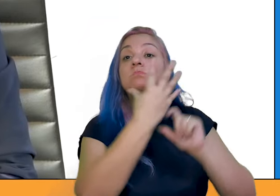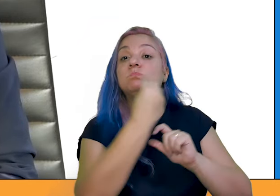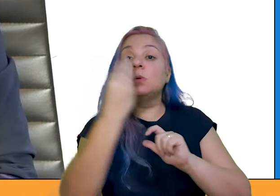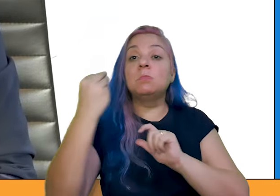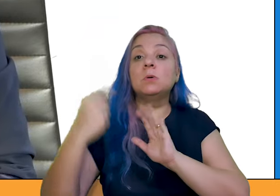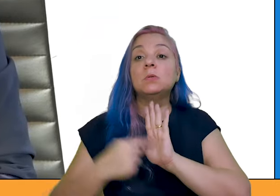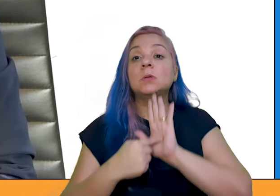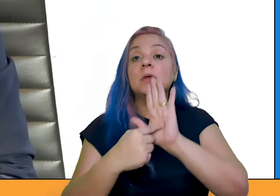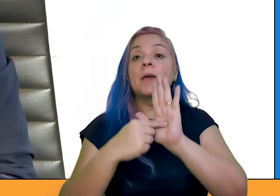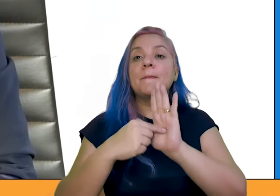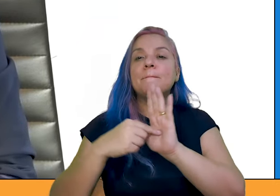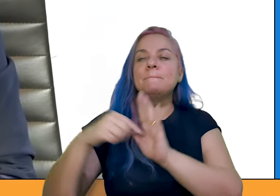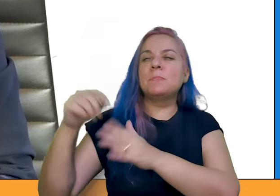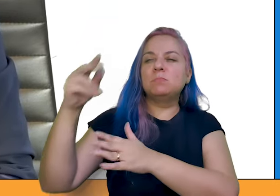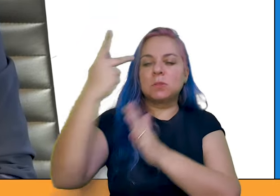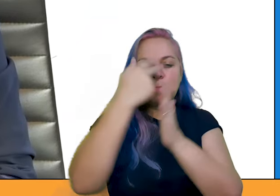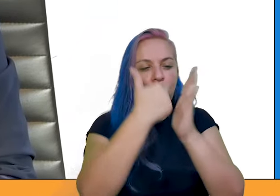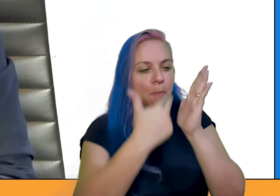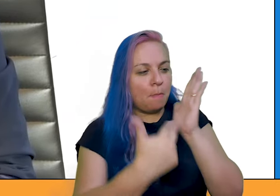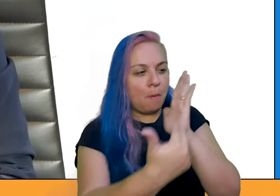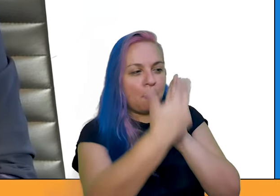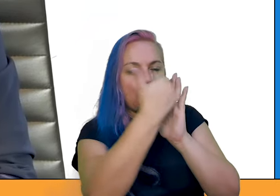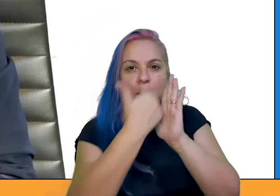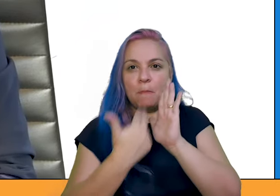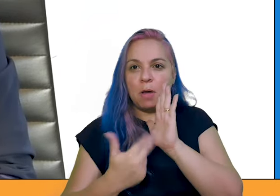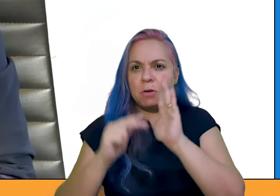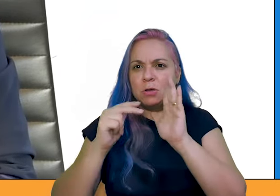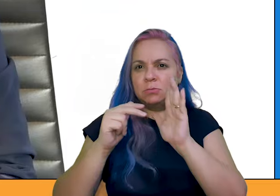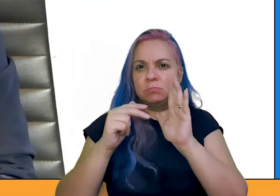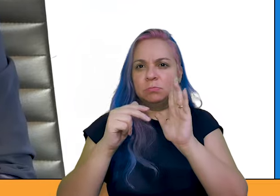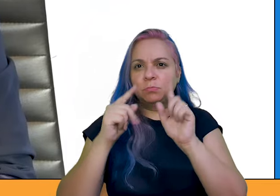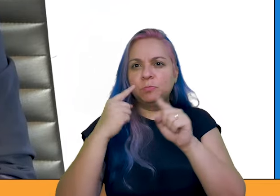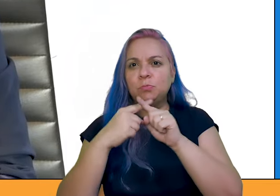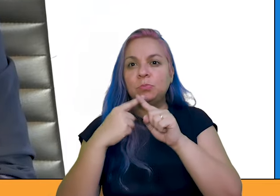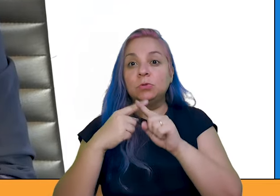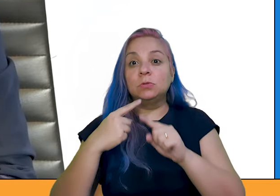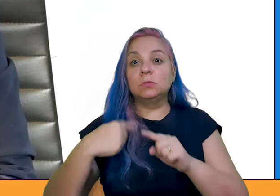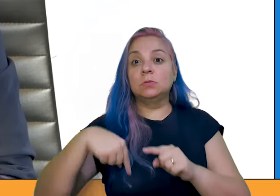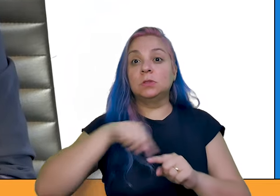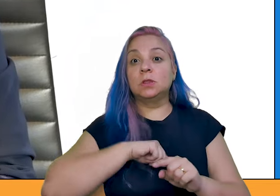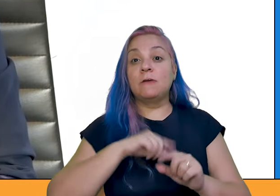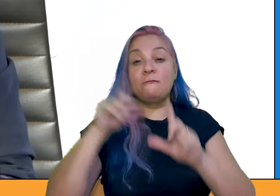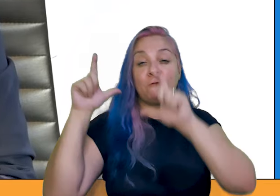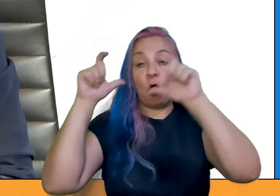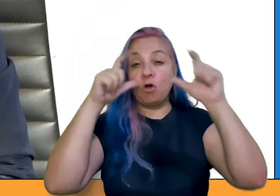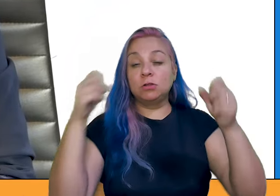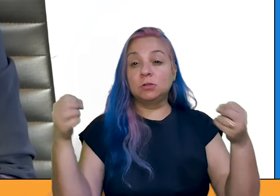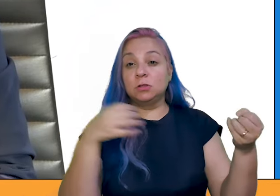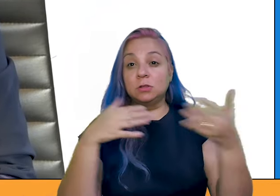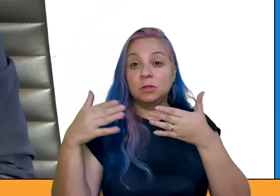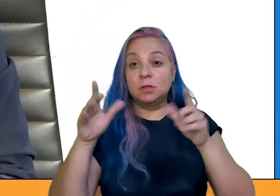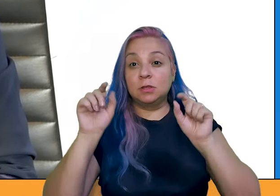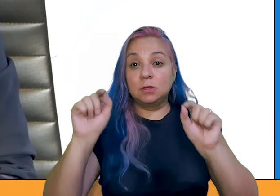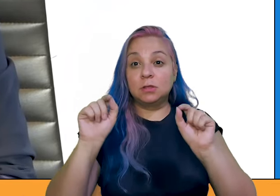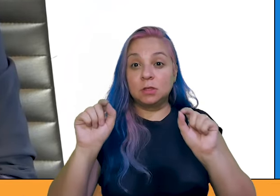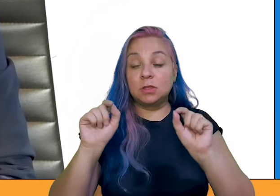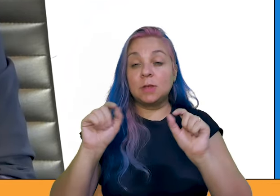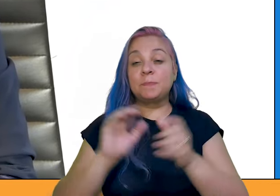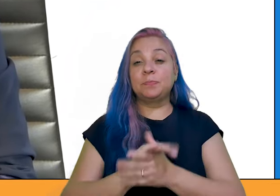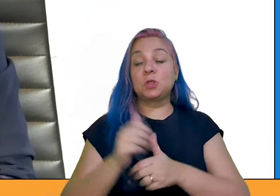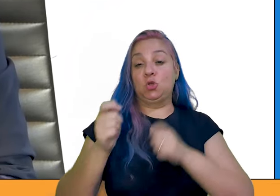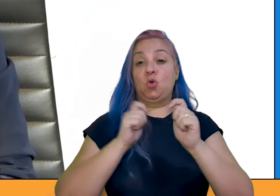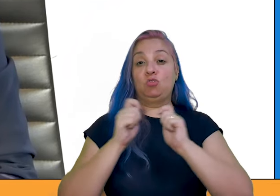registrados e descritos em mapas e desenhos, em gravuras, especialmente por meio da nova fotografia, em ilustrações e